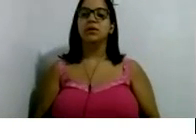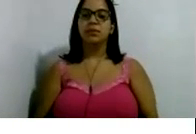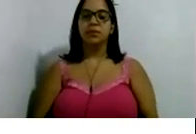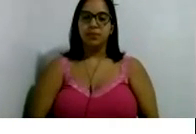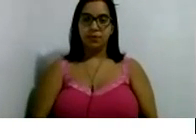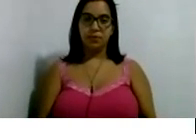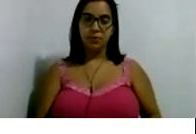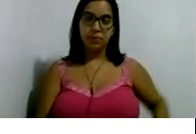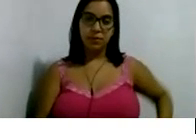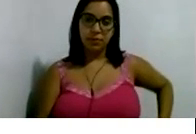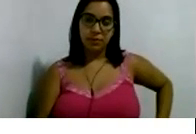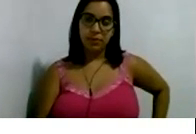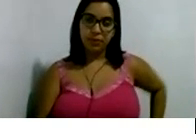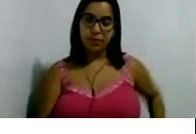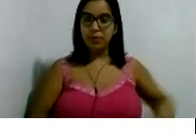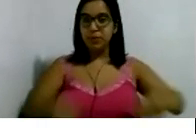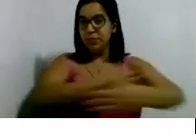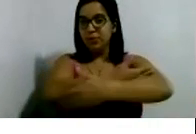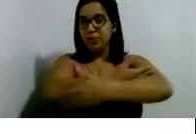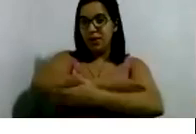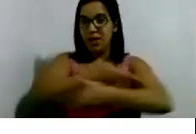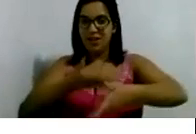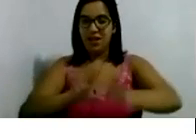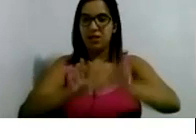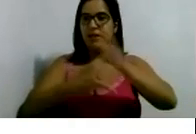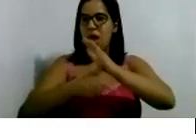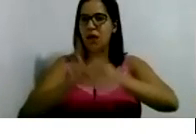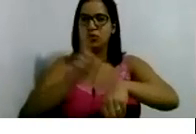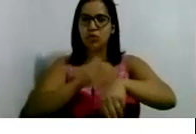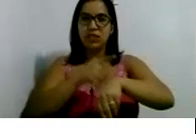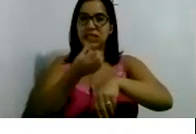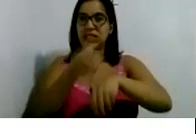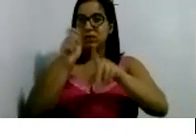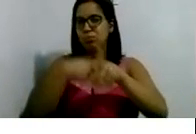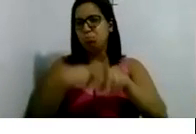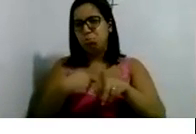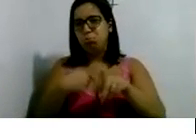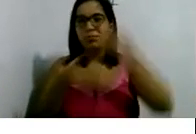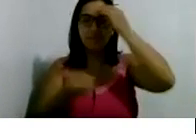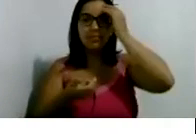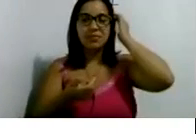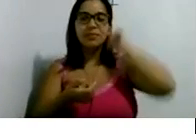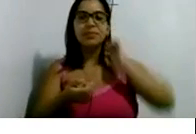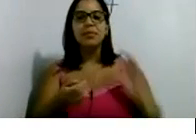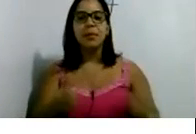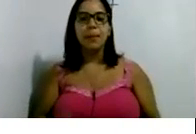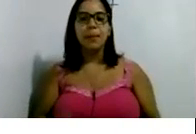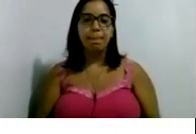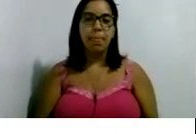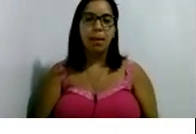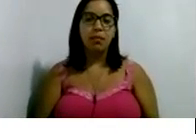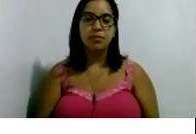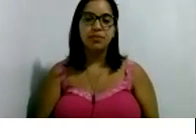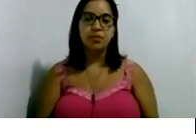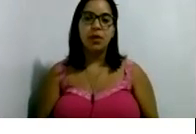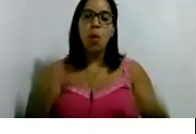gente fala que um bebê ele nasce prematuro, de 6 meses, qual seria o maior impacto